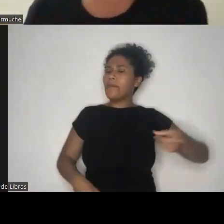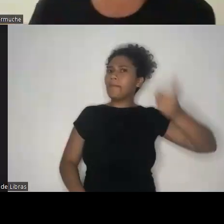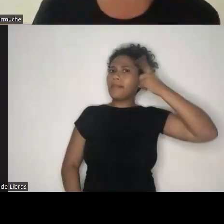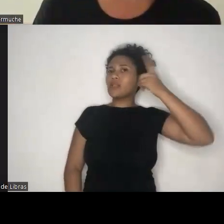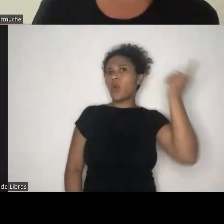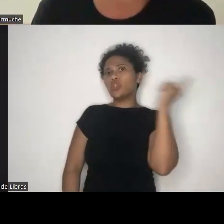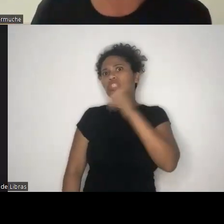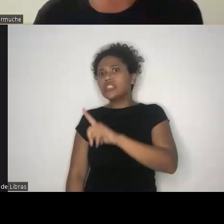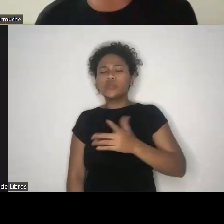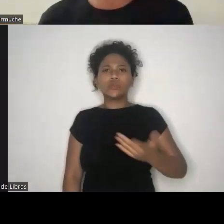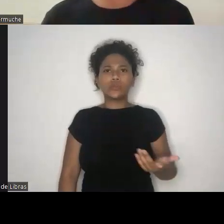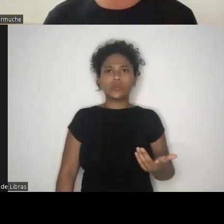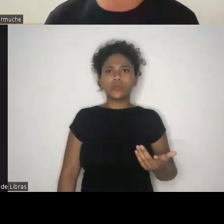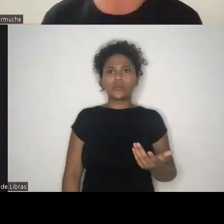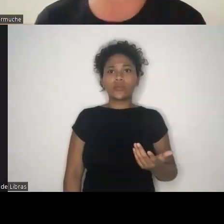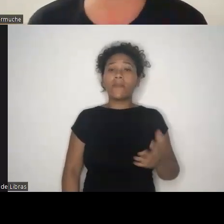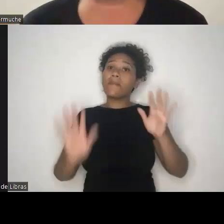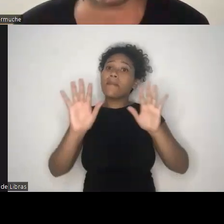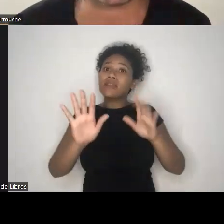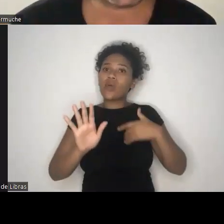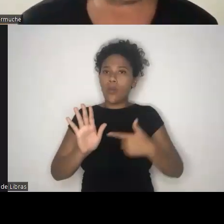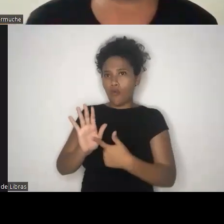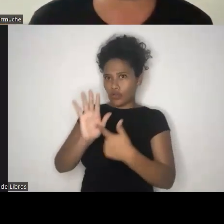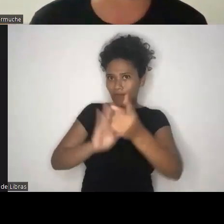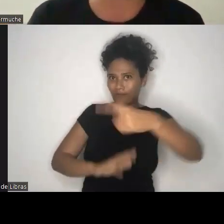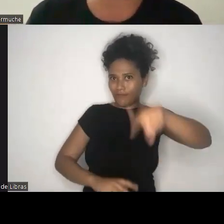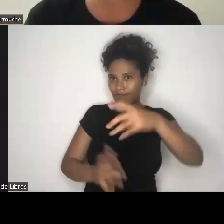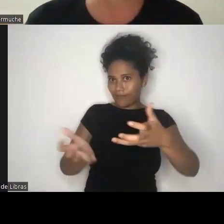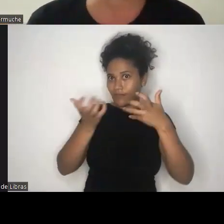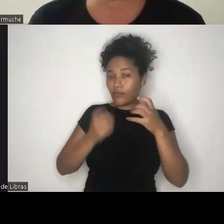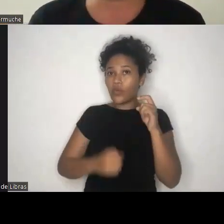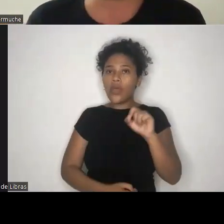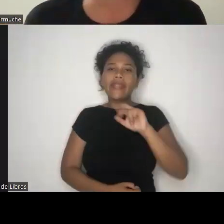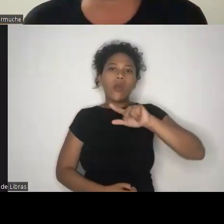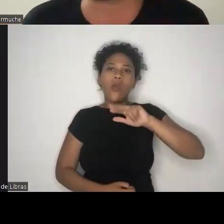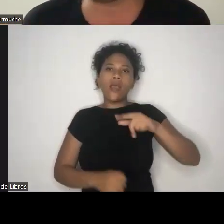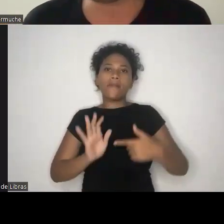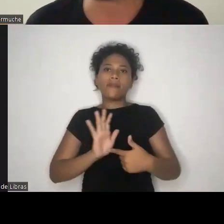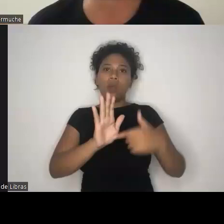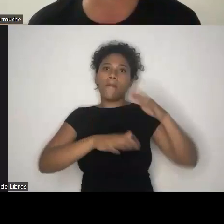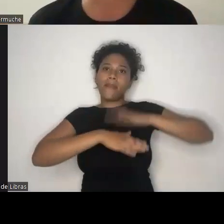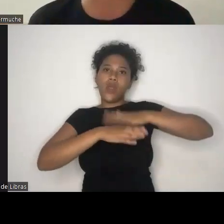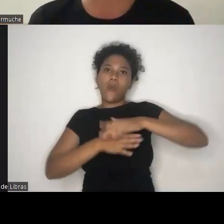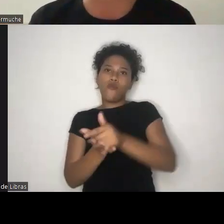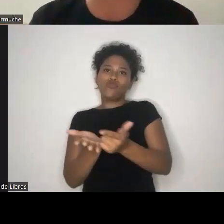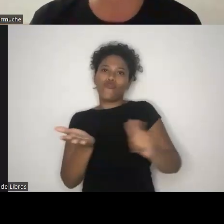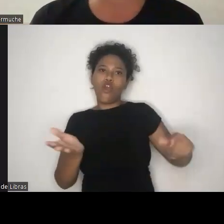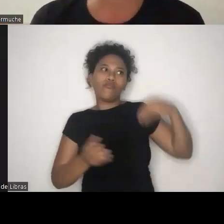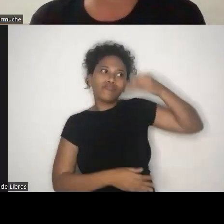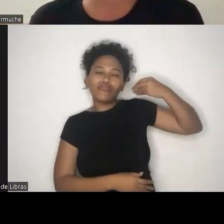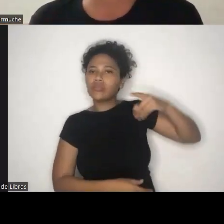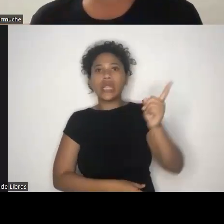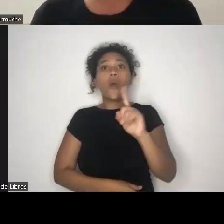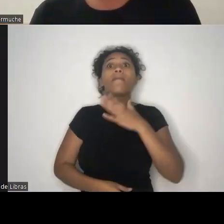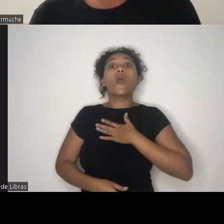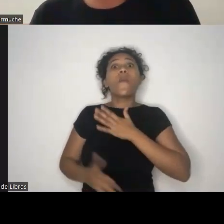alcançar esse objetivo só que eu quero mostrar para vocês aqui eu não é uma apresentação do meu portfólio é a apresentação do meu processo